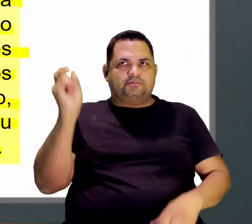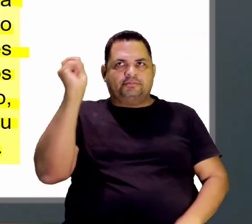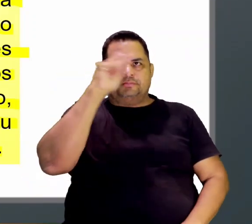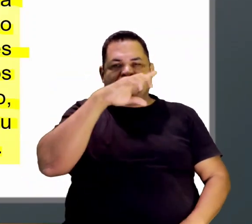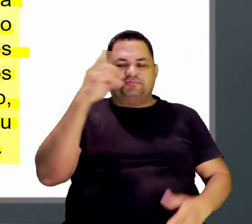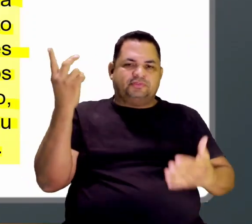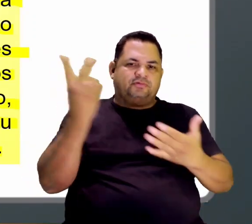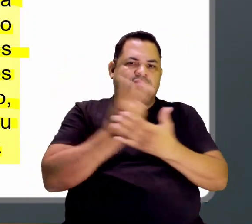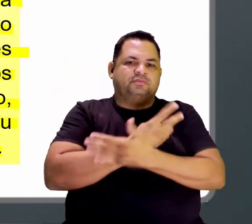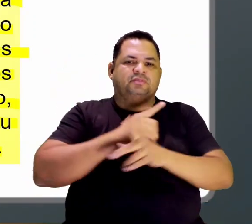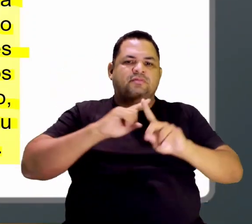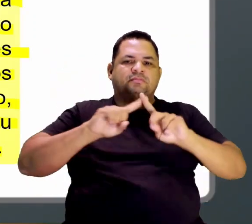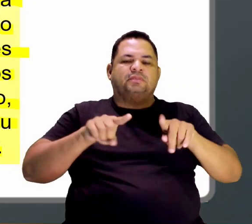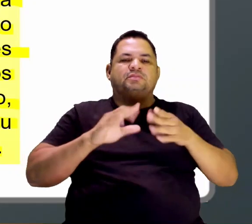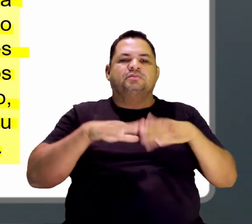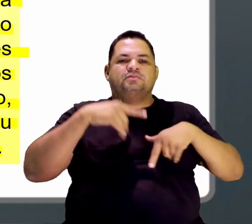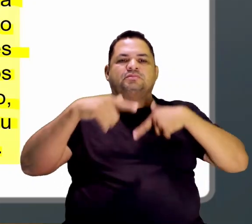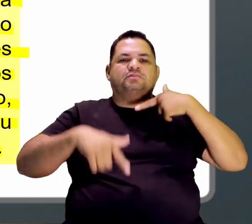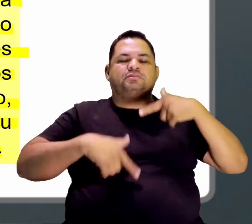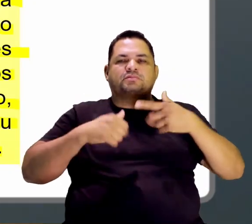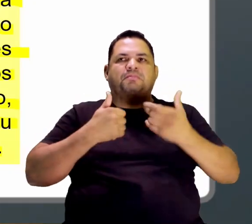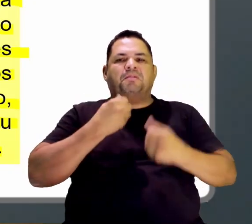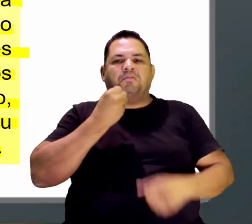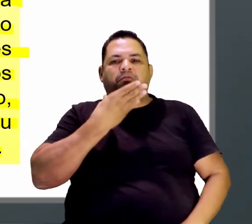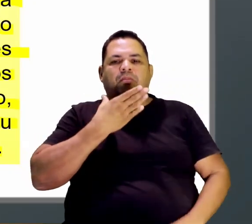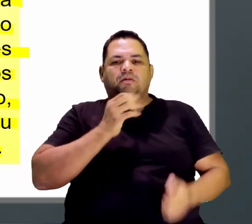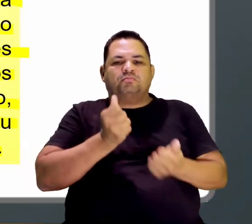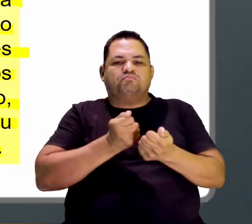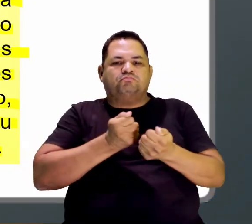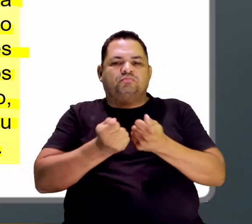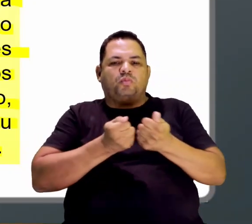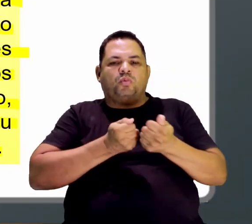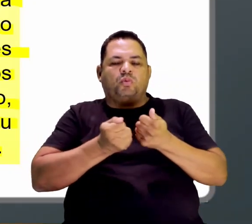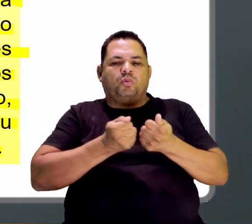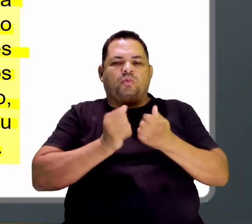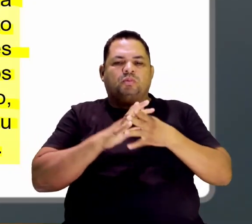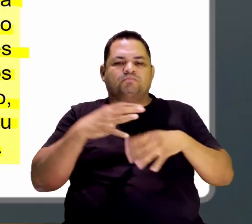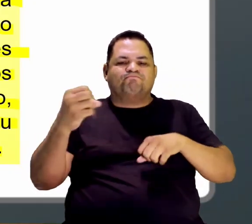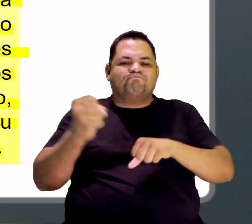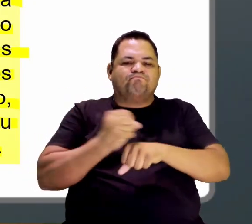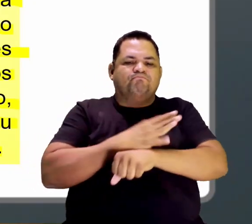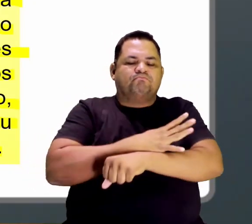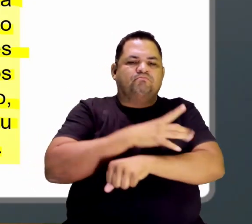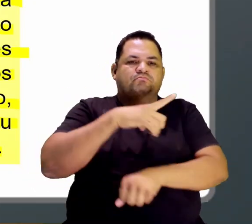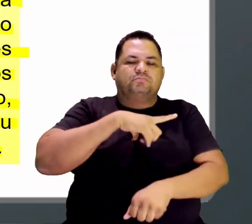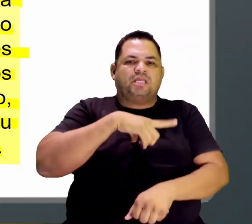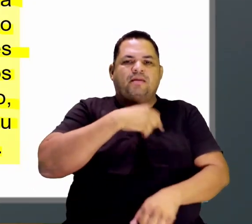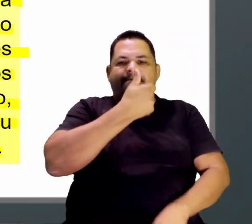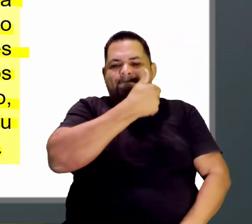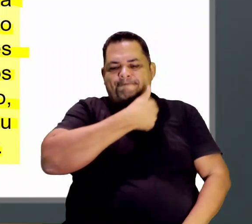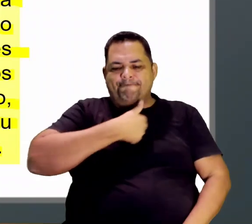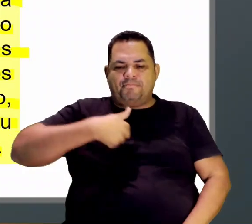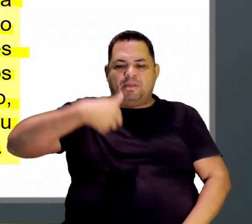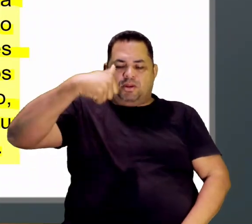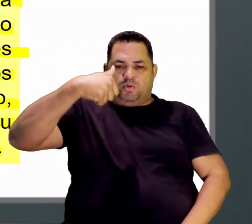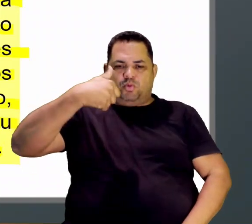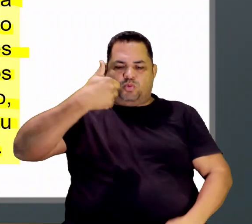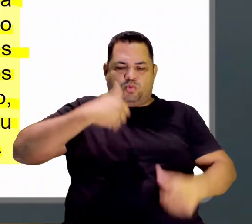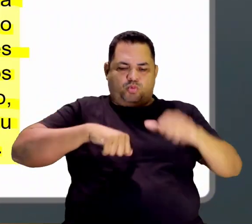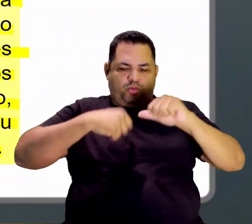bola, né? Vai todo mundo para cima do atacante, né? Vai todo mundo para cima lá do pivô. Não é